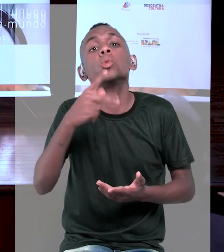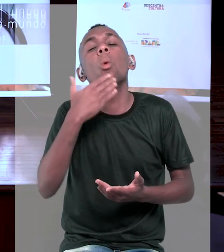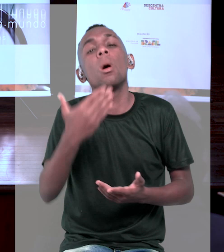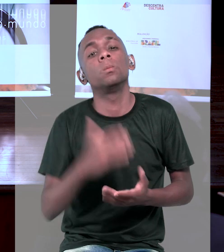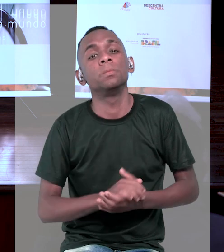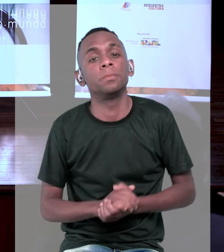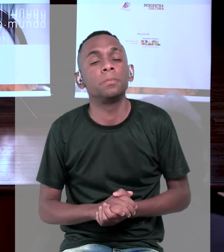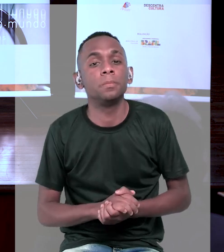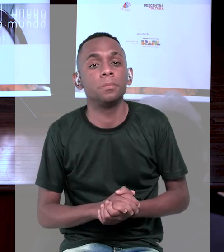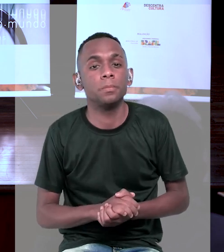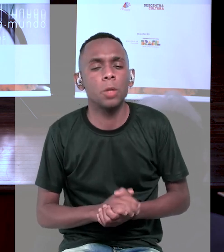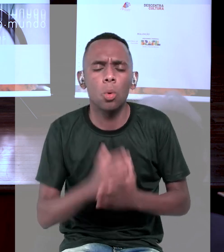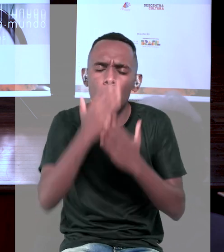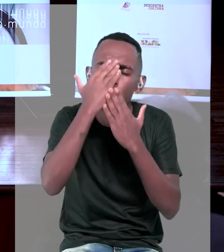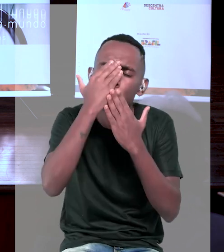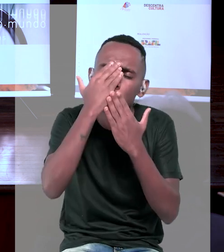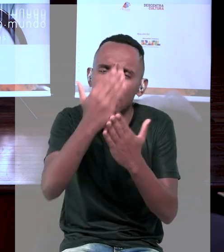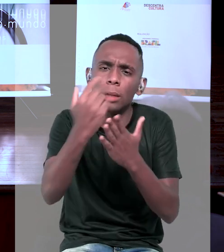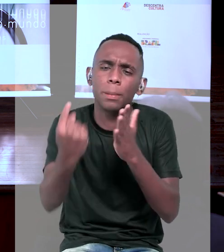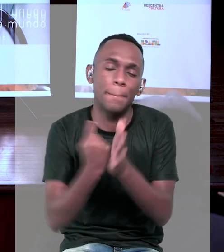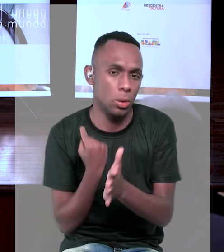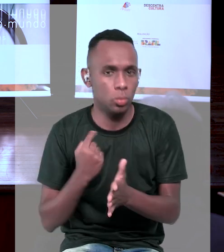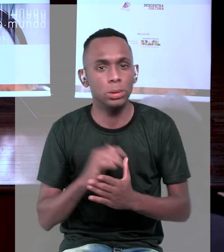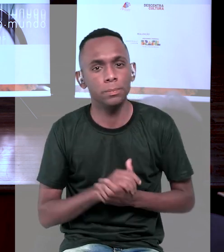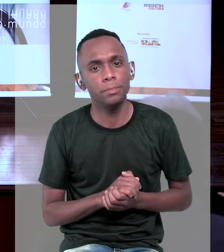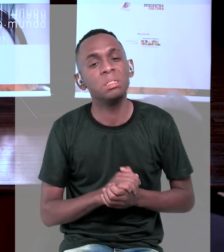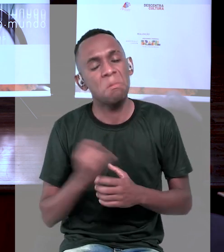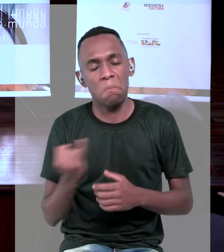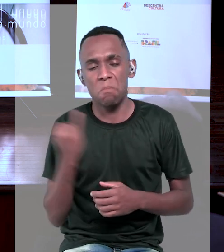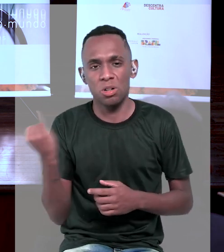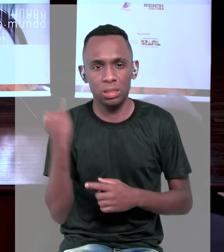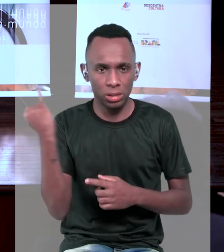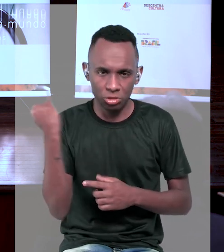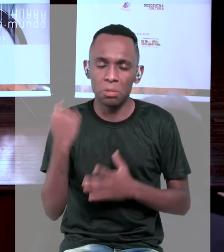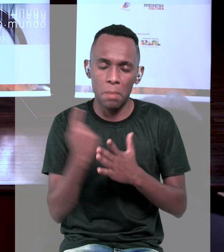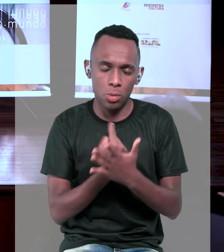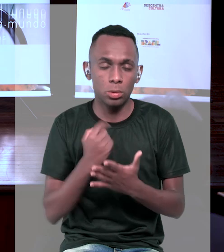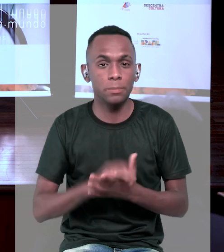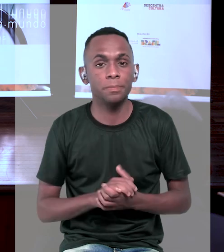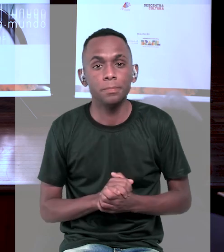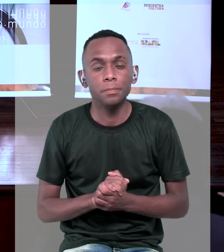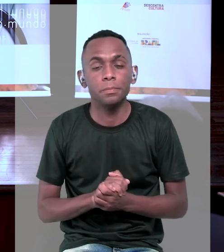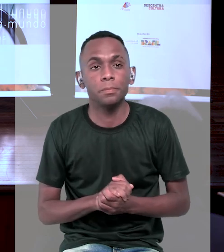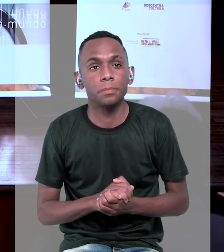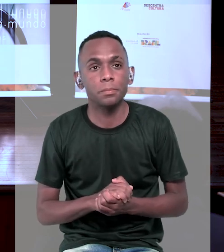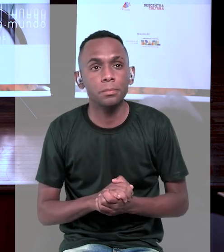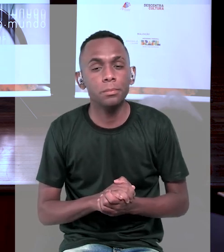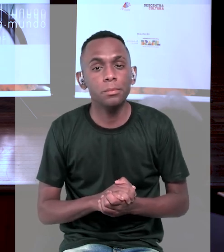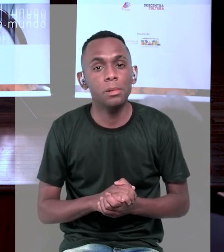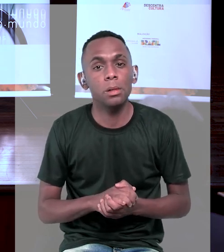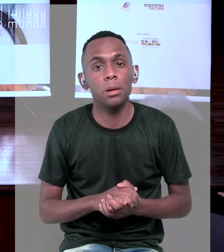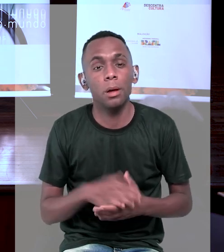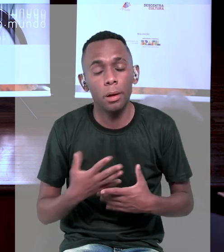Muito obrigado pela pergunta, é crucial. Veja só, as inovações,